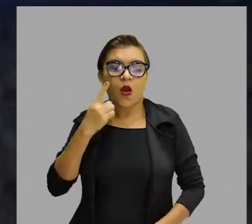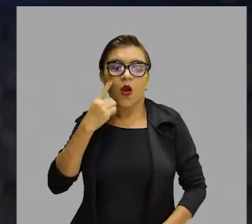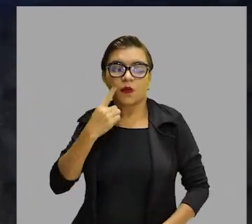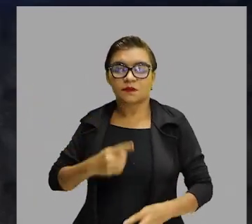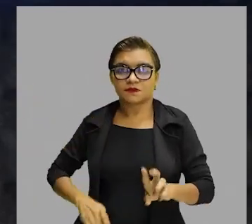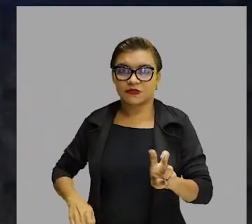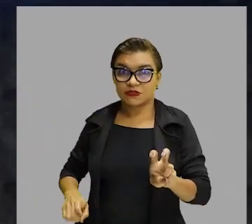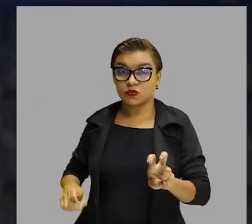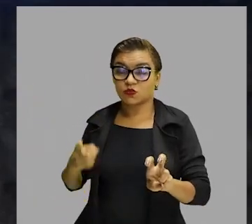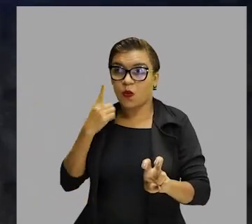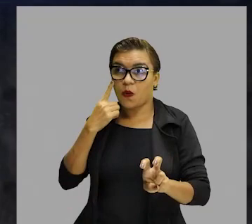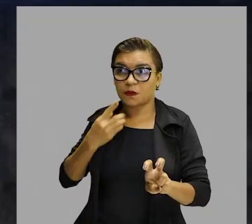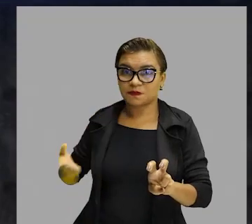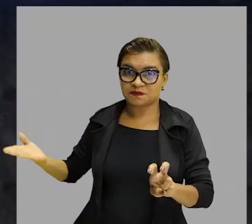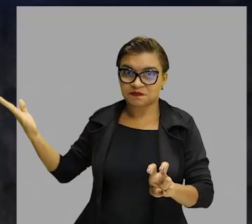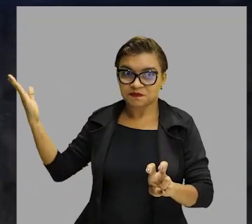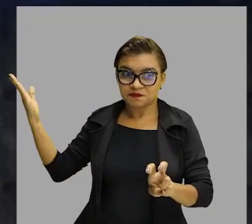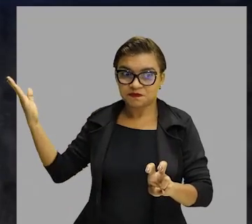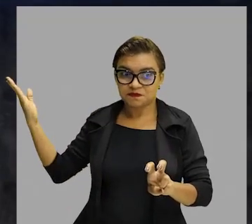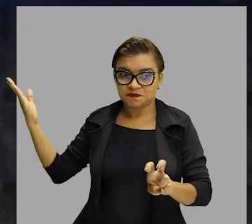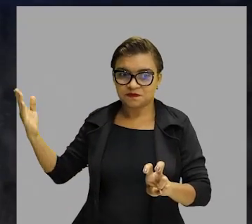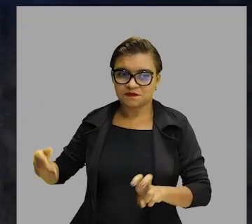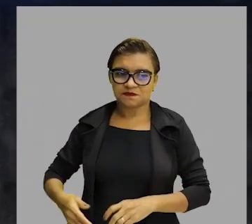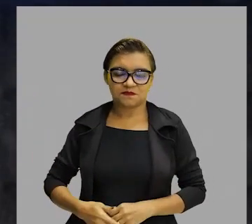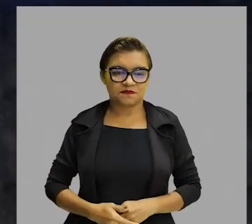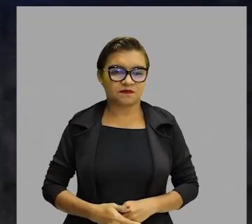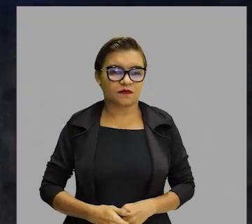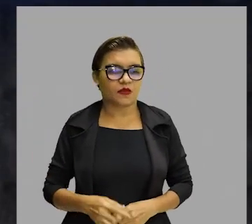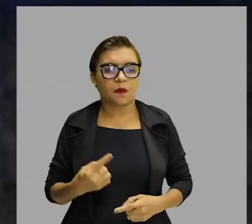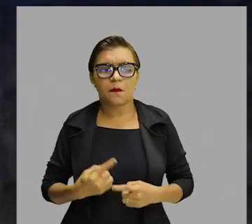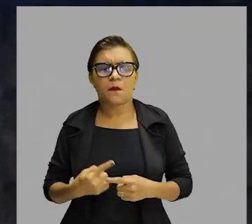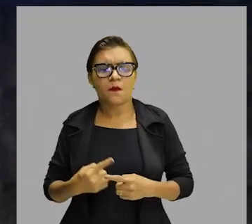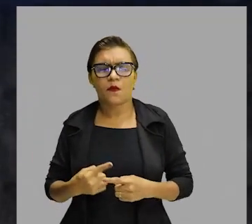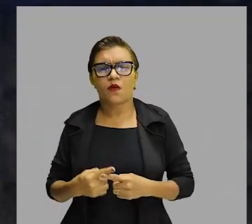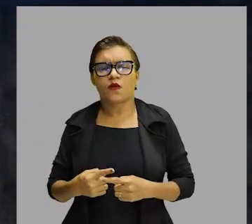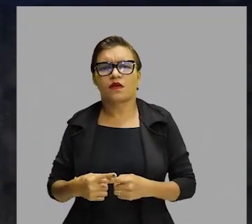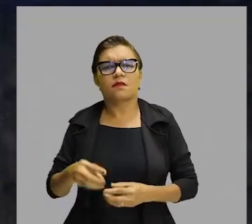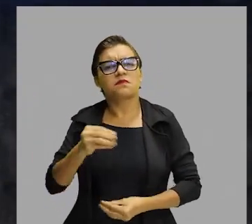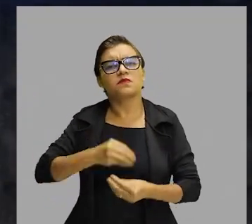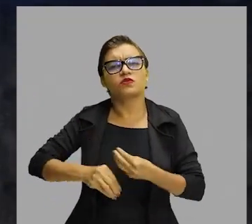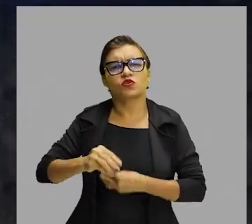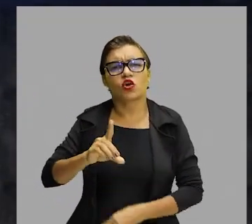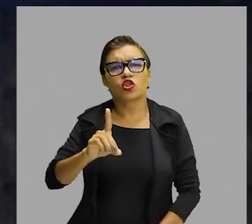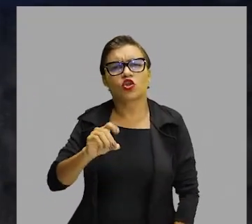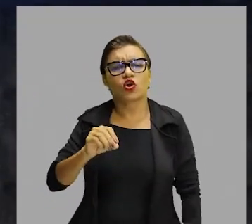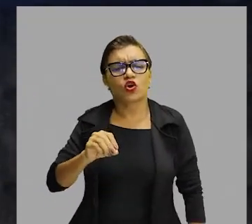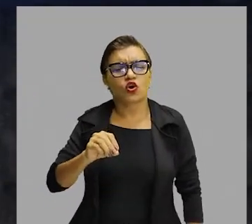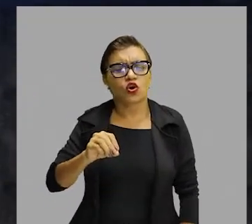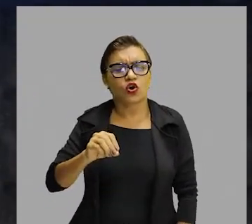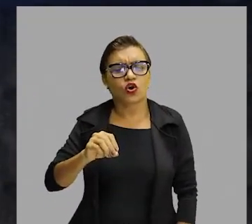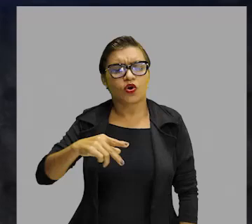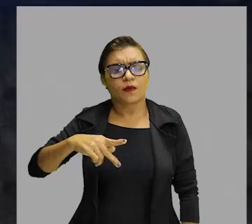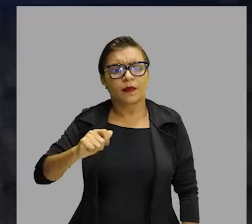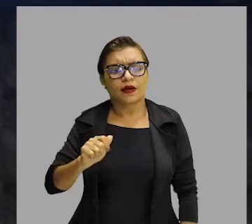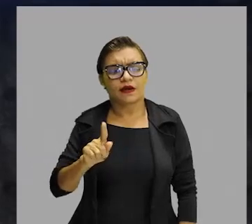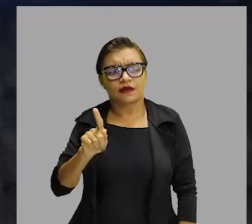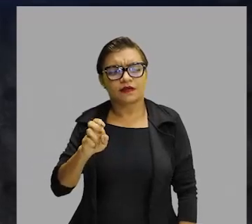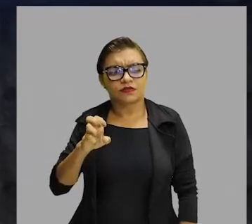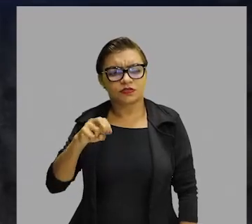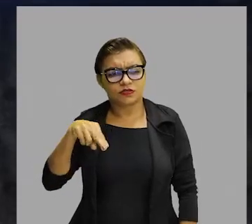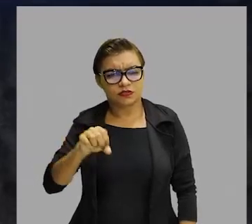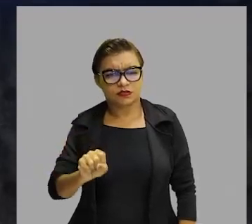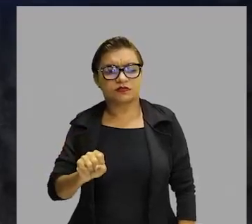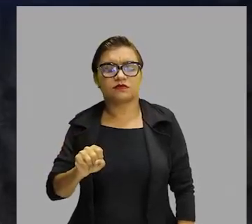e N, entender o que é uma dopagem e por que, que é chamado de dopagem P e de dopagem N, ok? Então preste